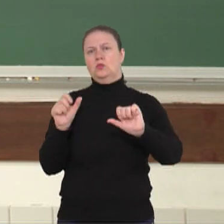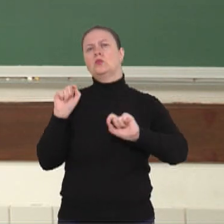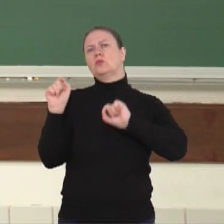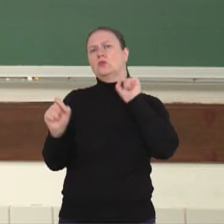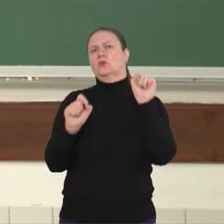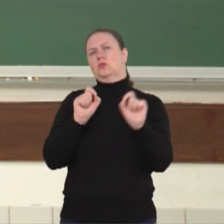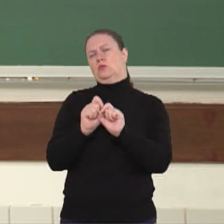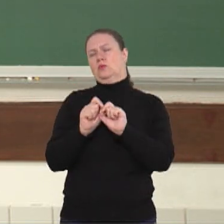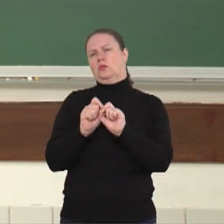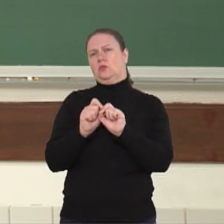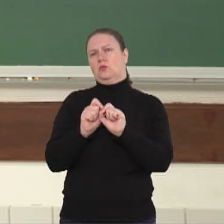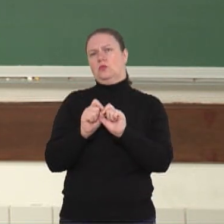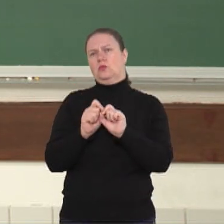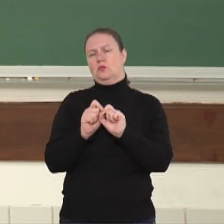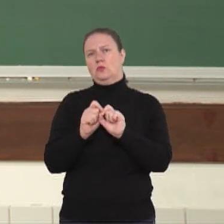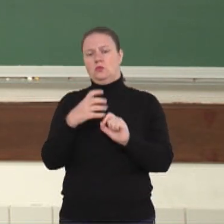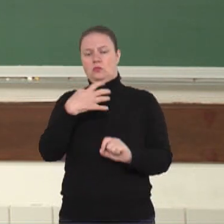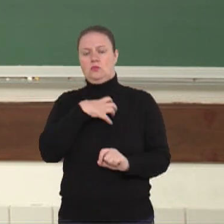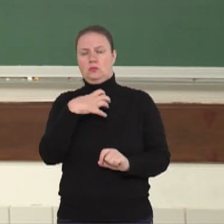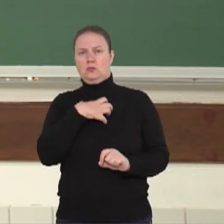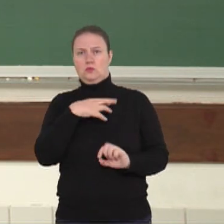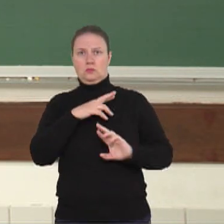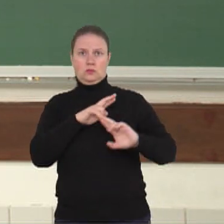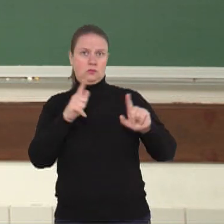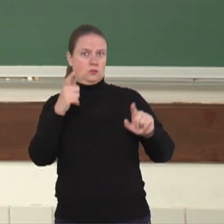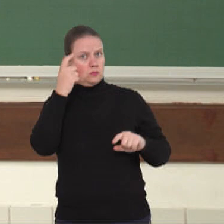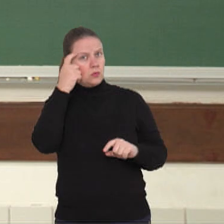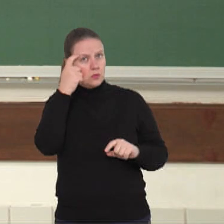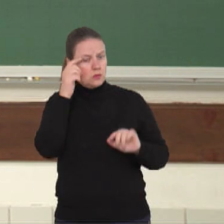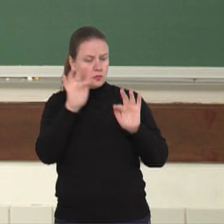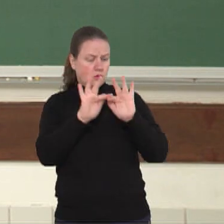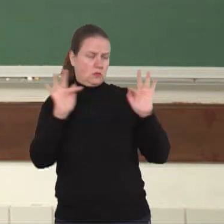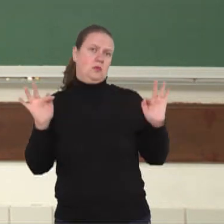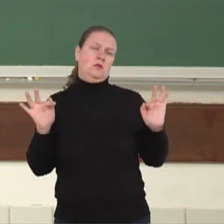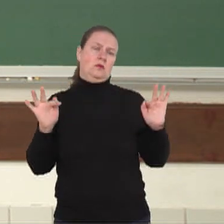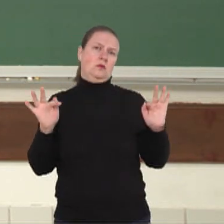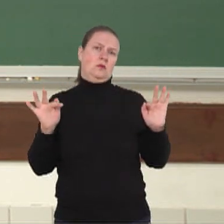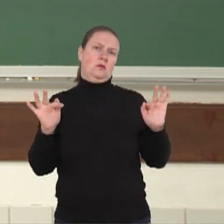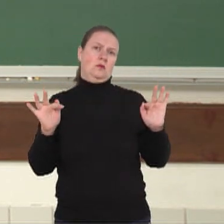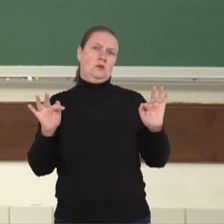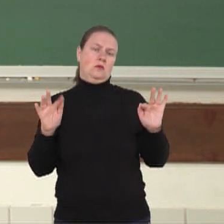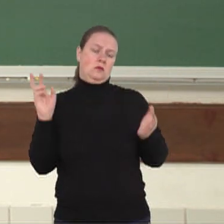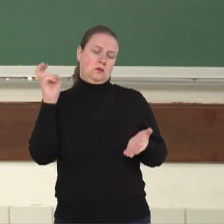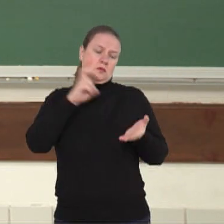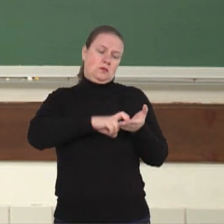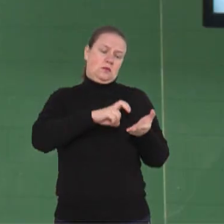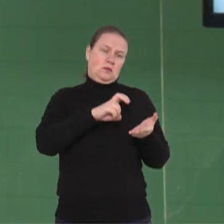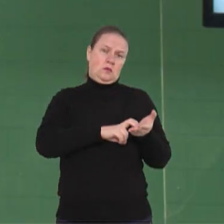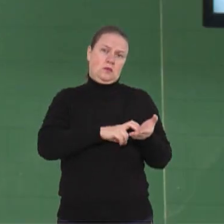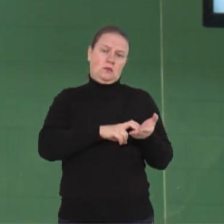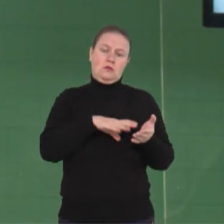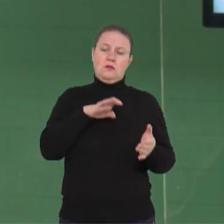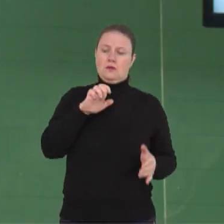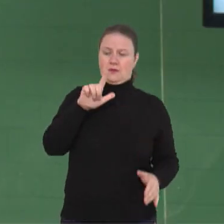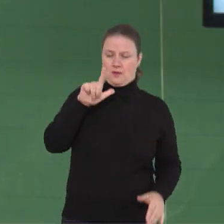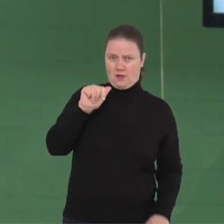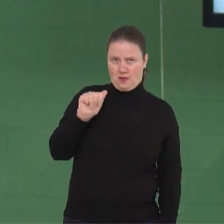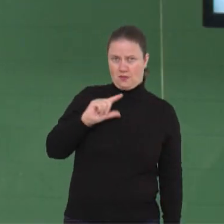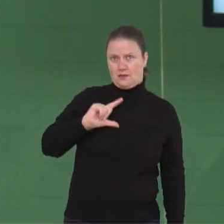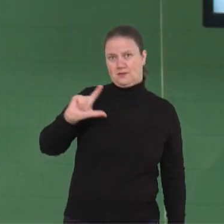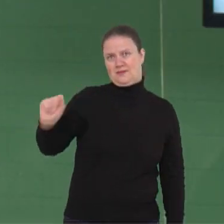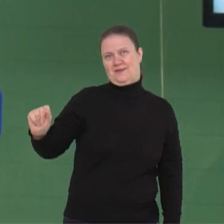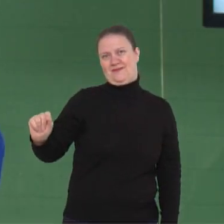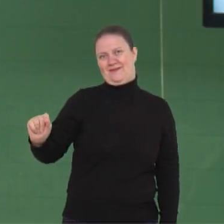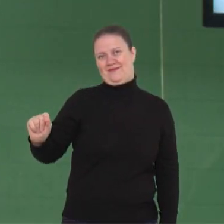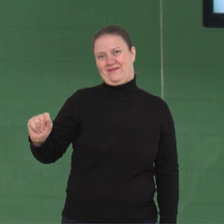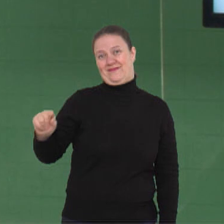tenho uma outra maneira de pensar essa frase, essa oração. Cedo, vírgula, ela saiu. Veja